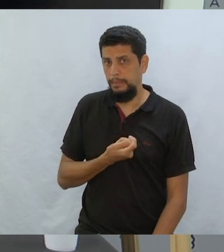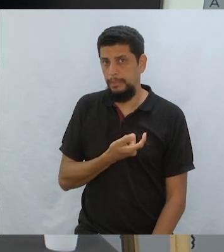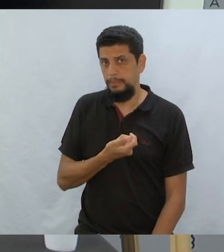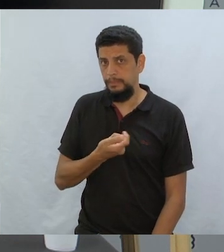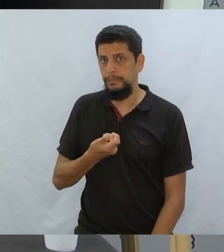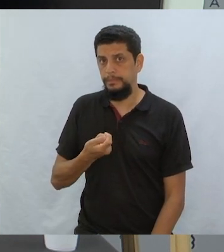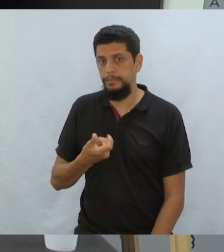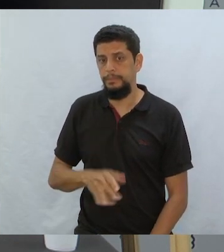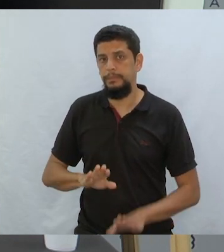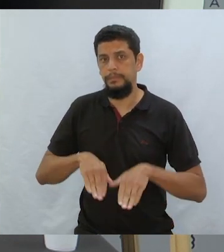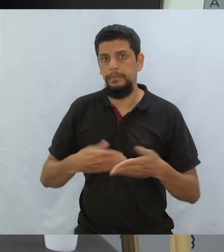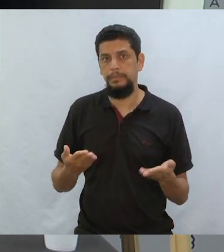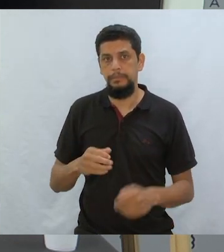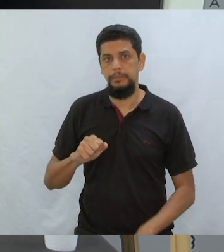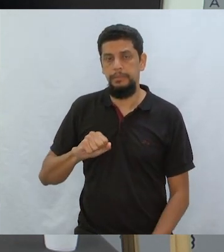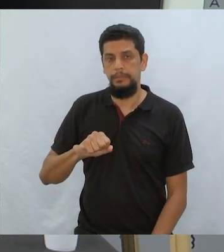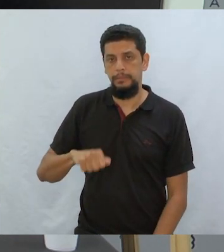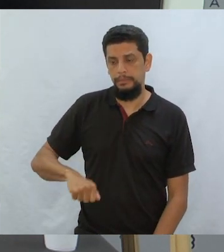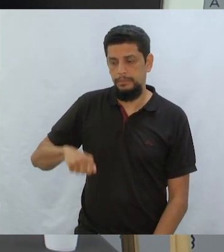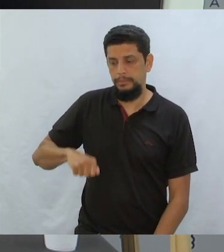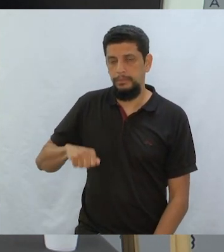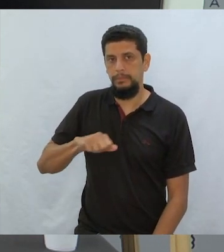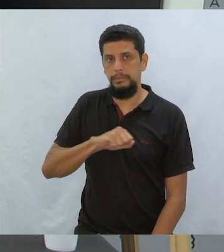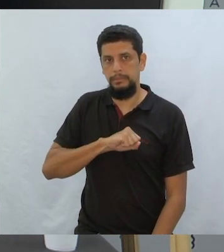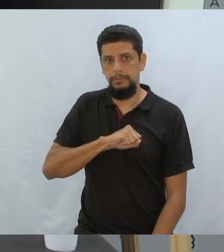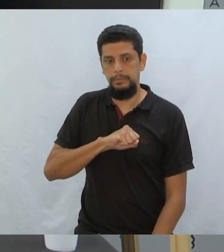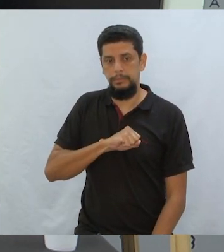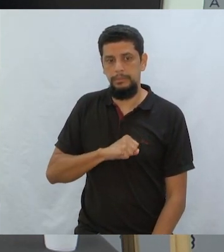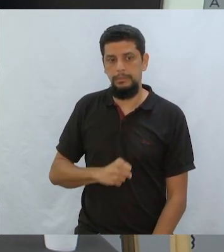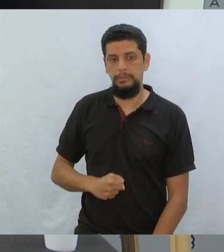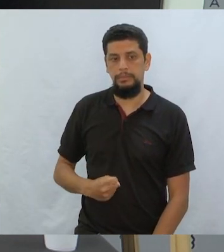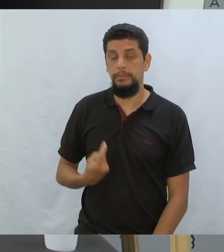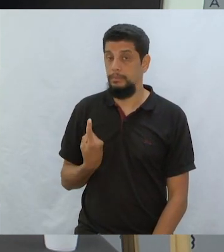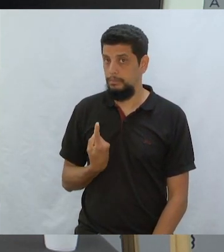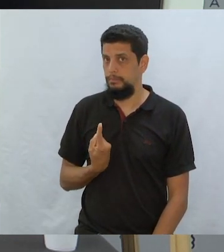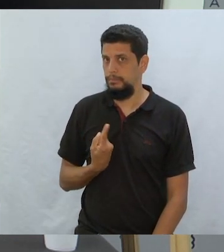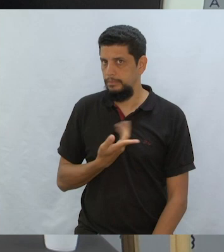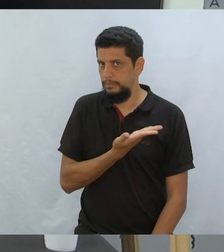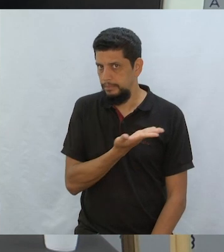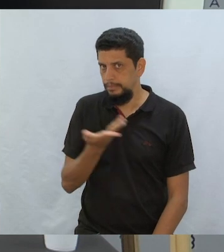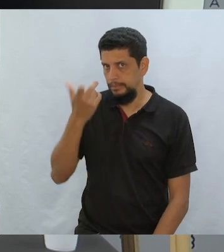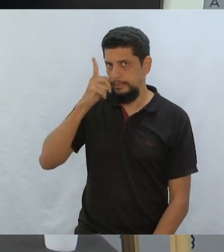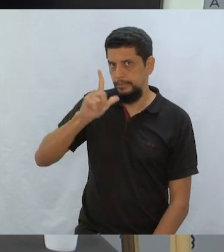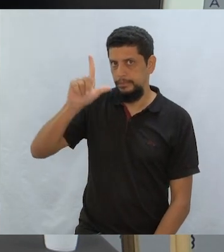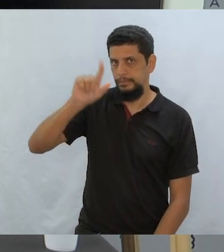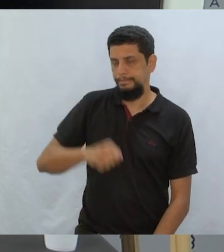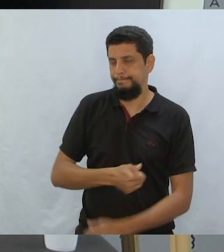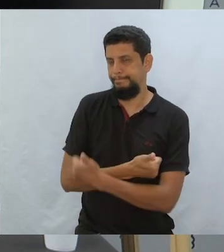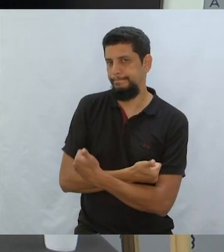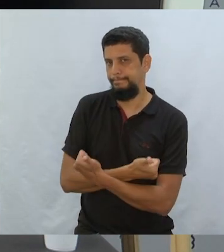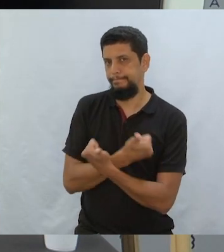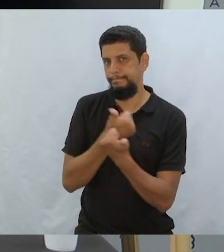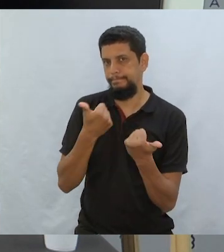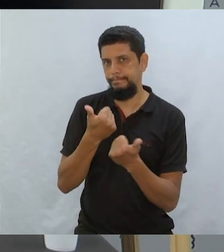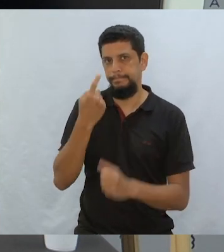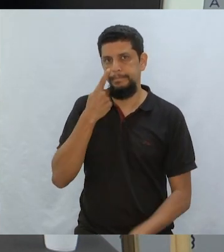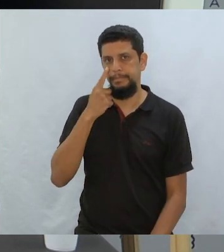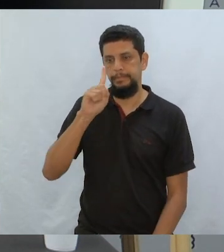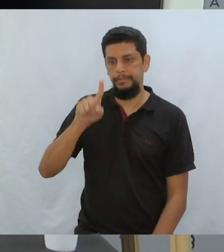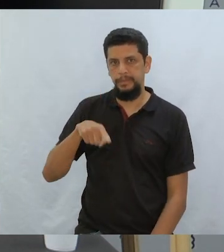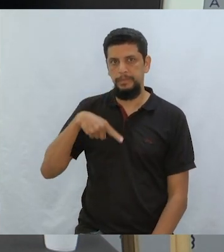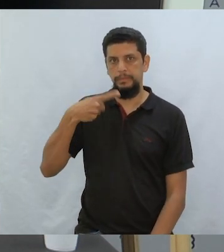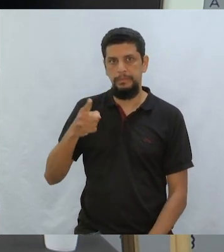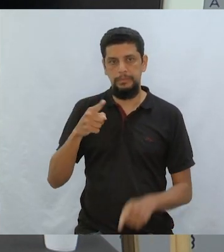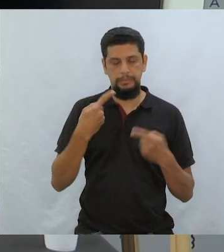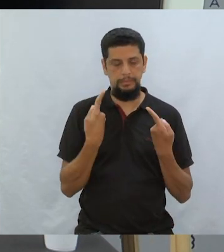tem vários espaços. Então, é a cesta número 1 que tem mais morangos. Você acertou? Tudo bem. Então, vamos para o